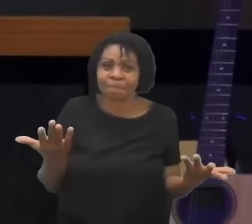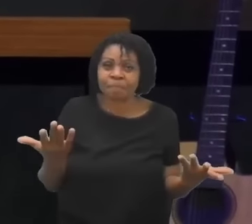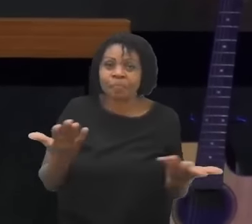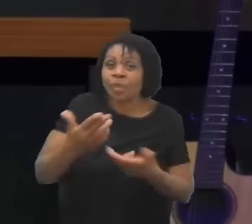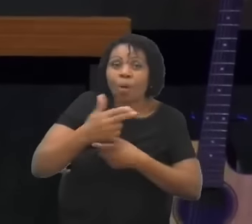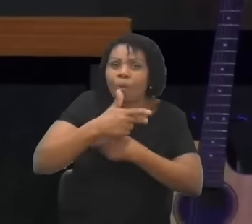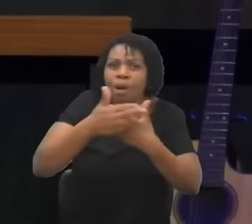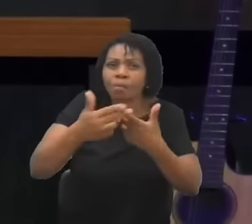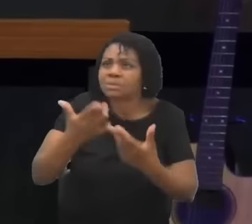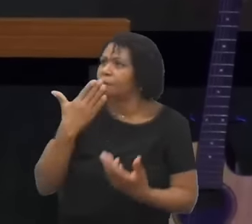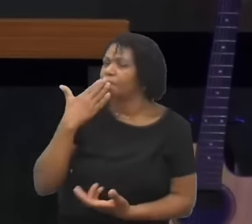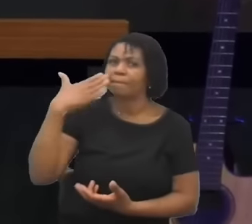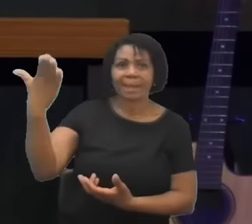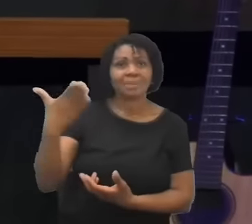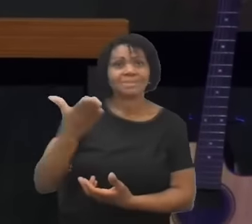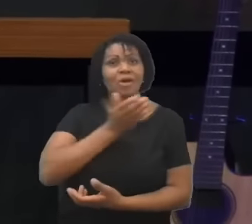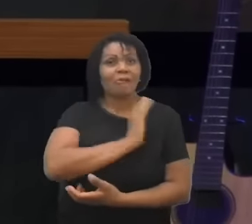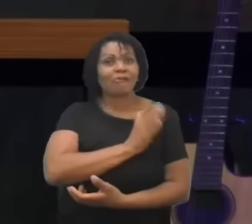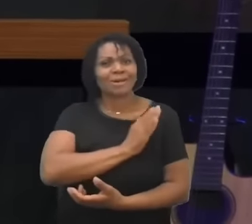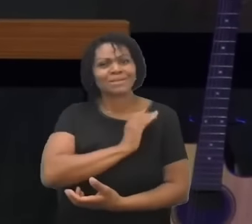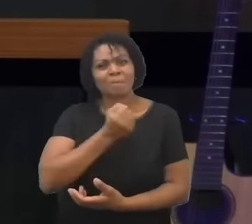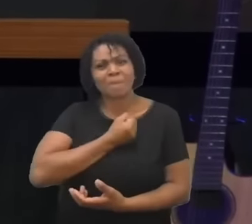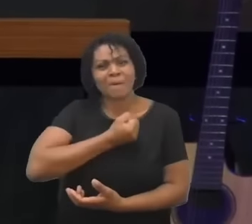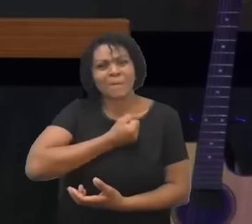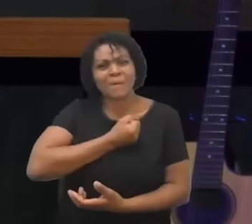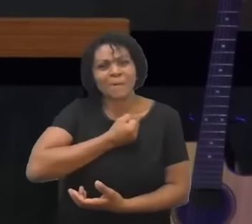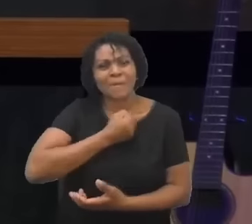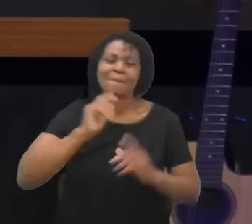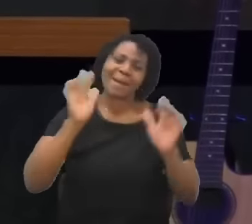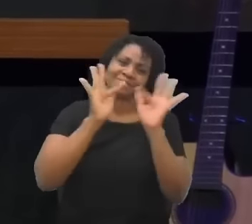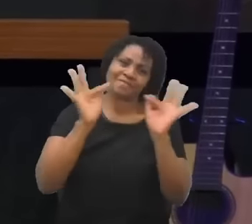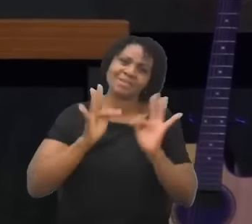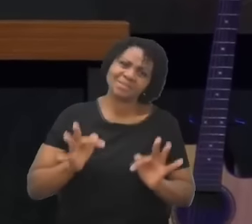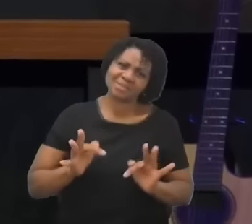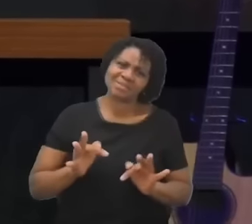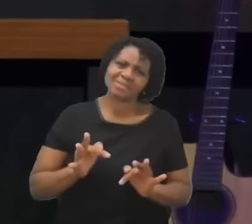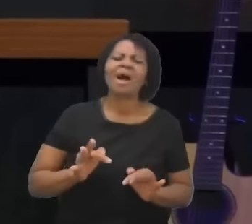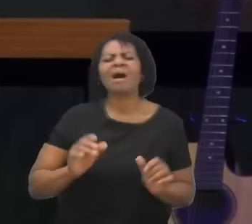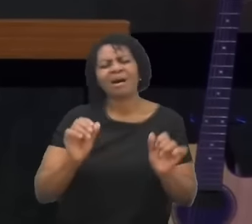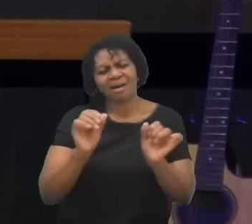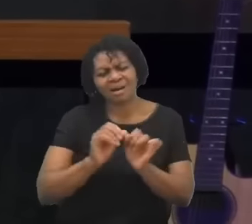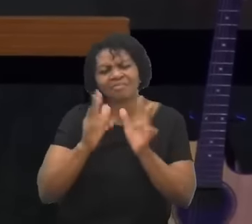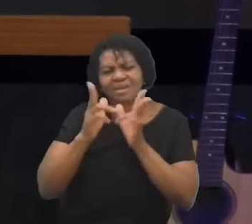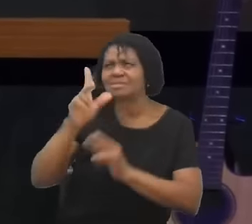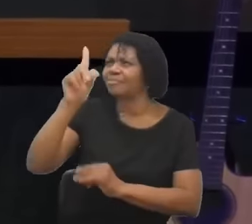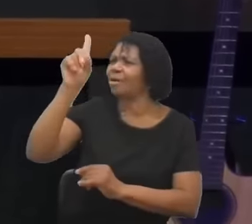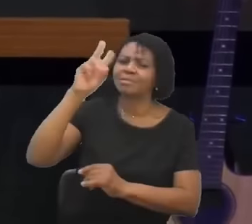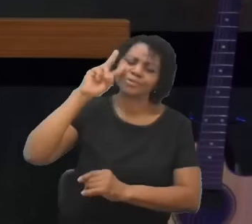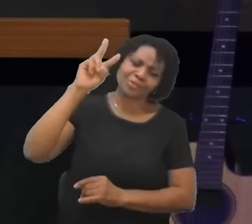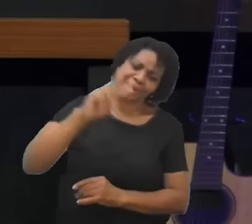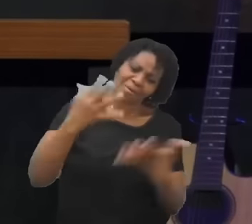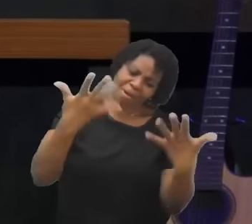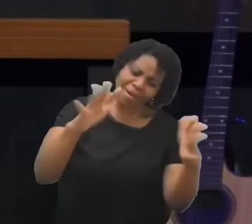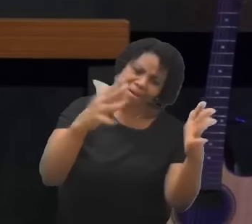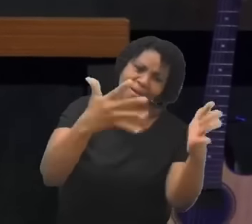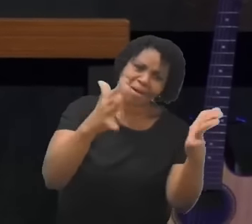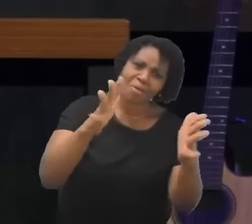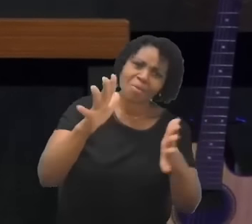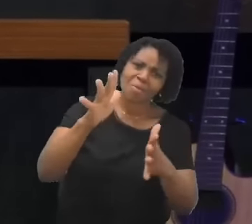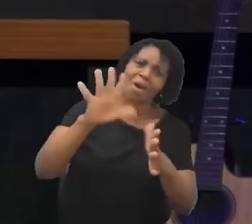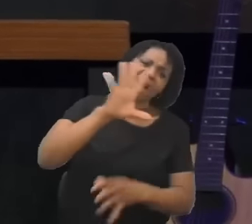que não seja pedir. Como o teu coração acelera, a mesma coisa com Deus. Faz o coração de Deus acelerar por você. Ame a